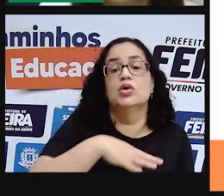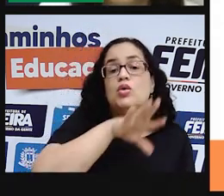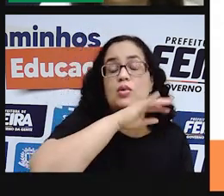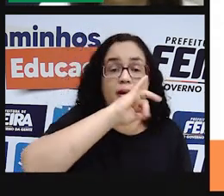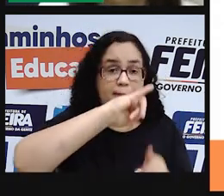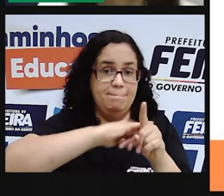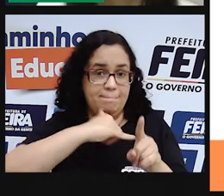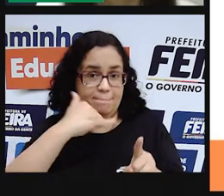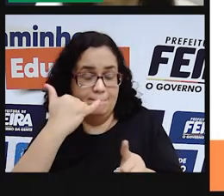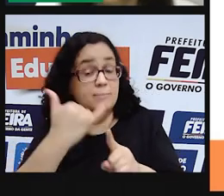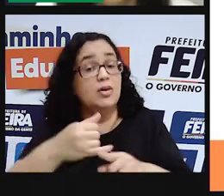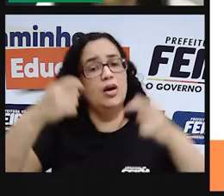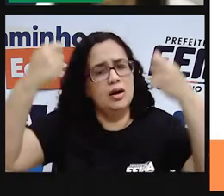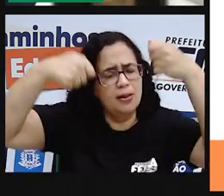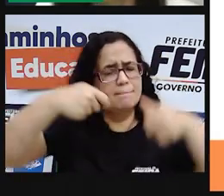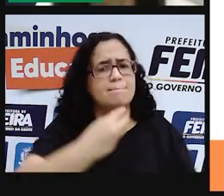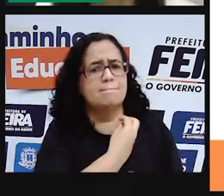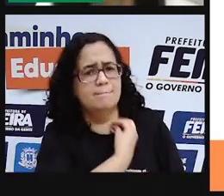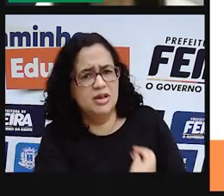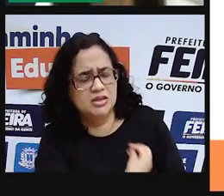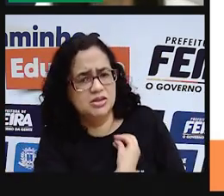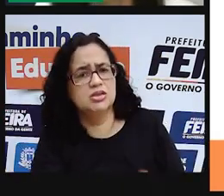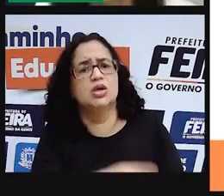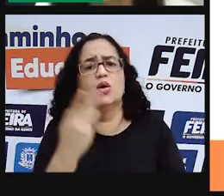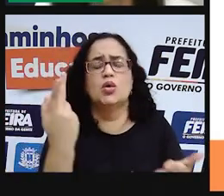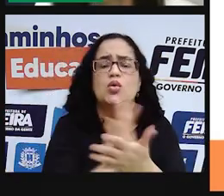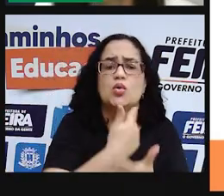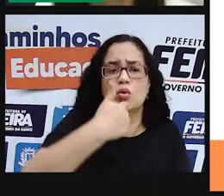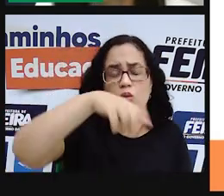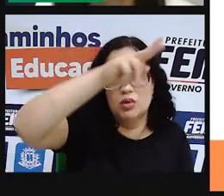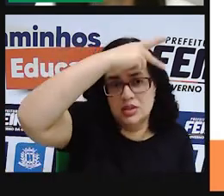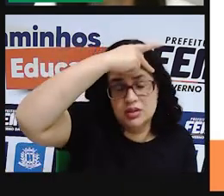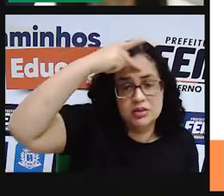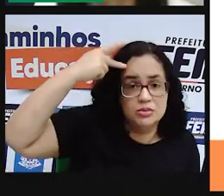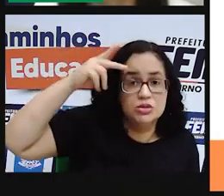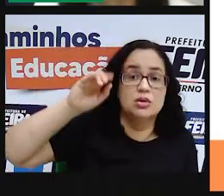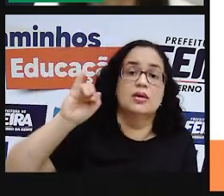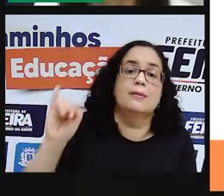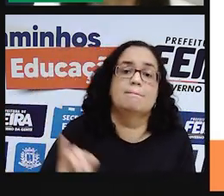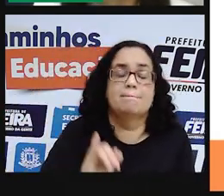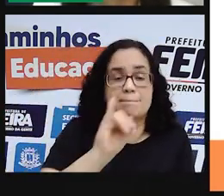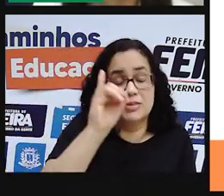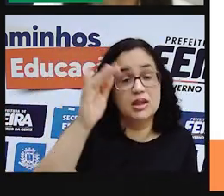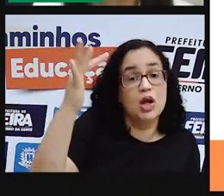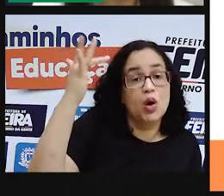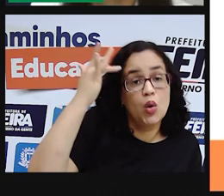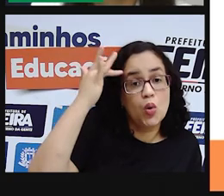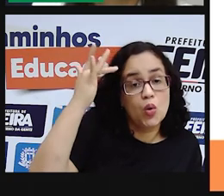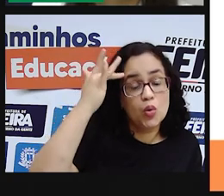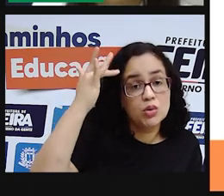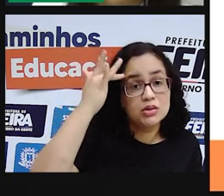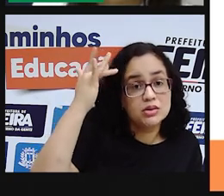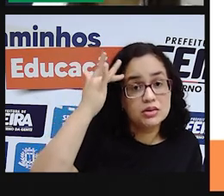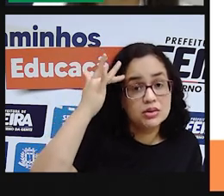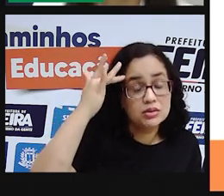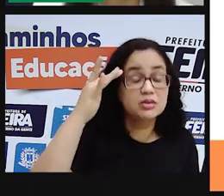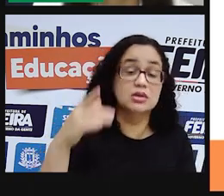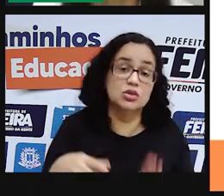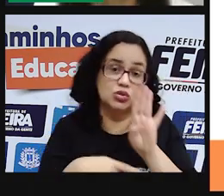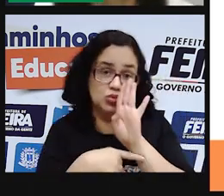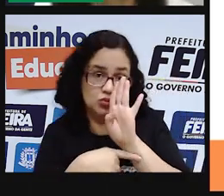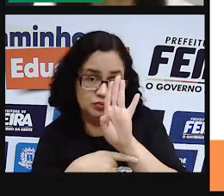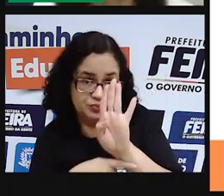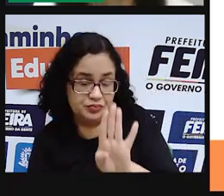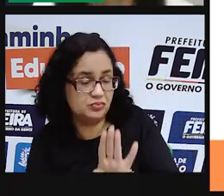do bullying, mas se eu presencio isso acontecendo com outras pessoas, é importante a gente ter a consciência de fazer a nossa parte e